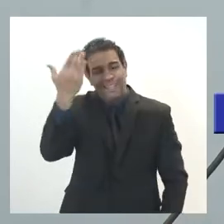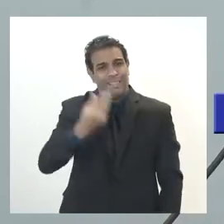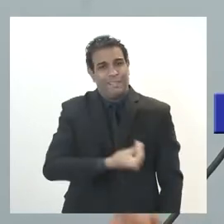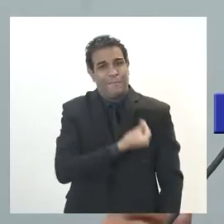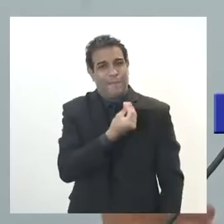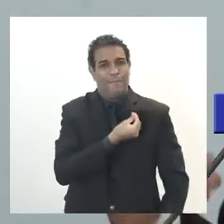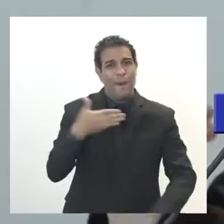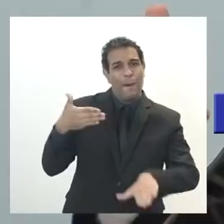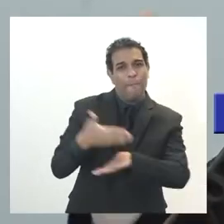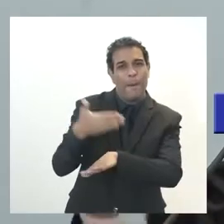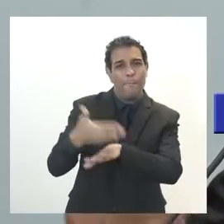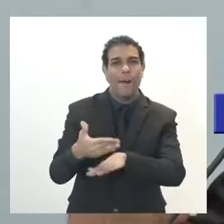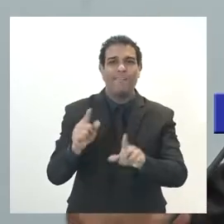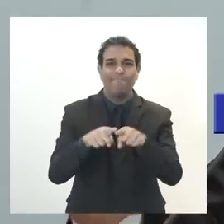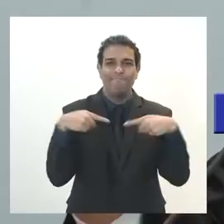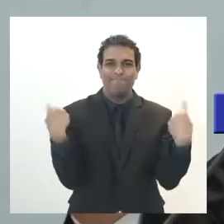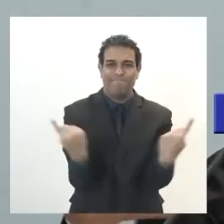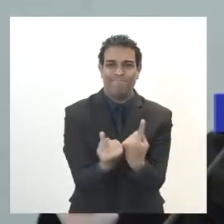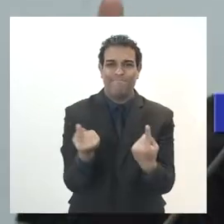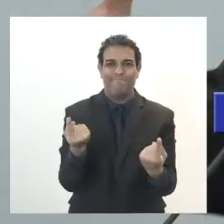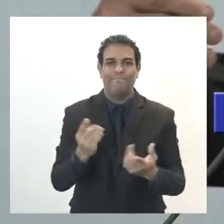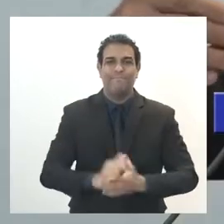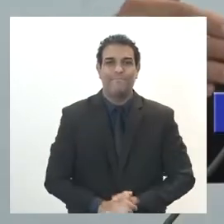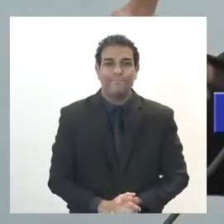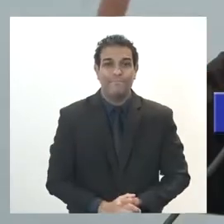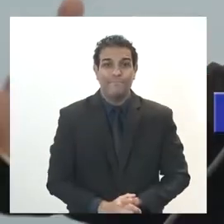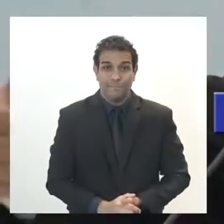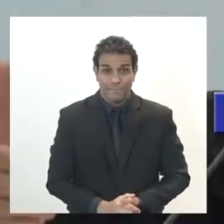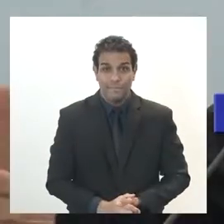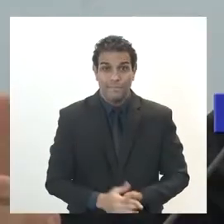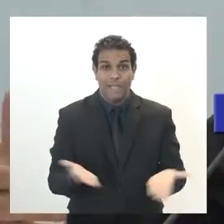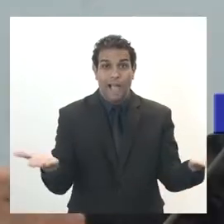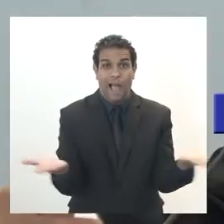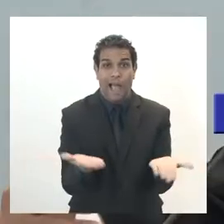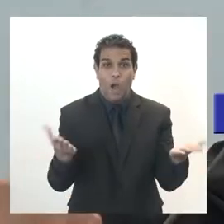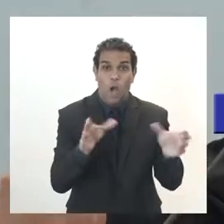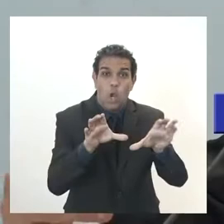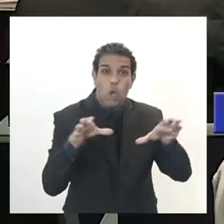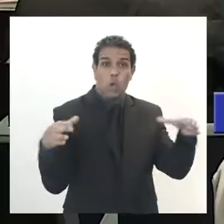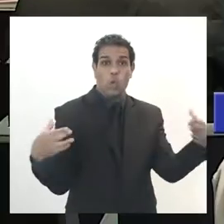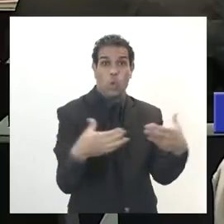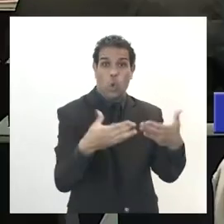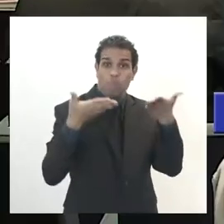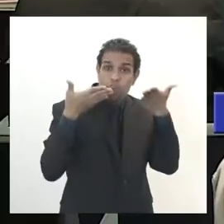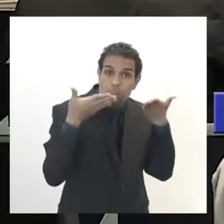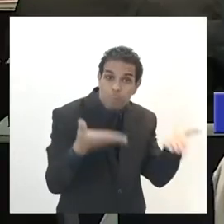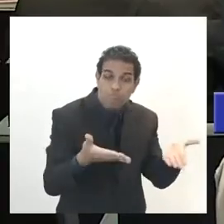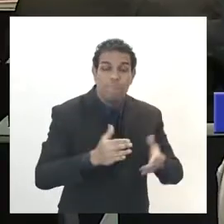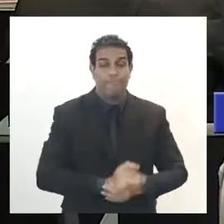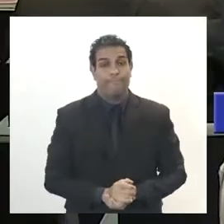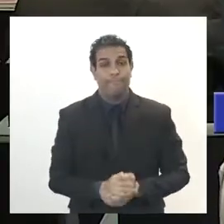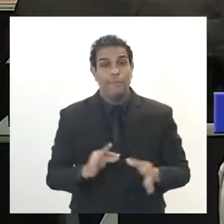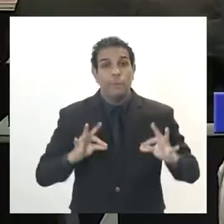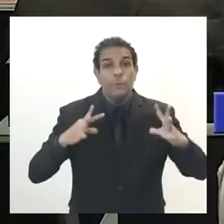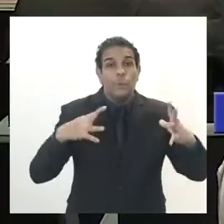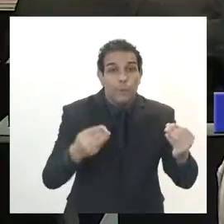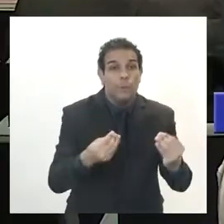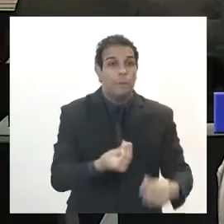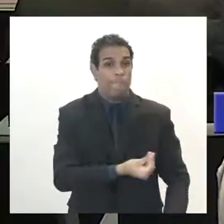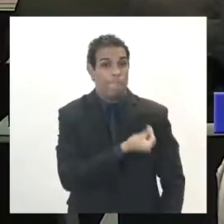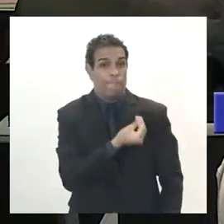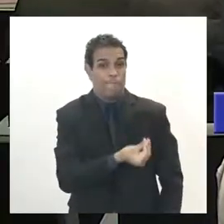todos então na medida em que a primeira mesa formada os presentes